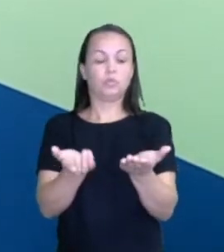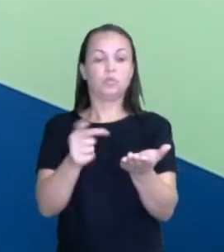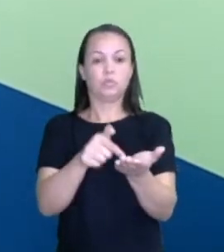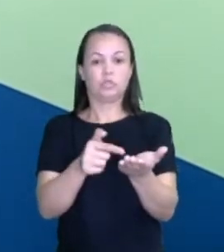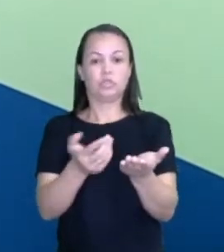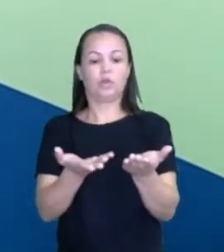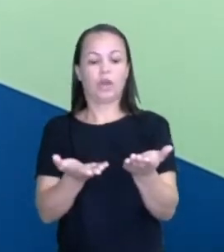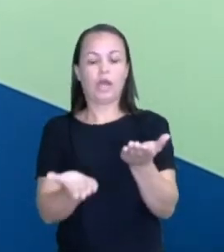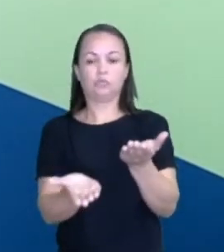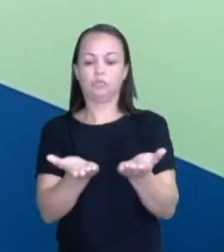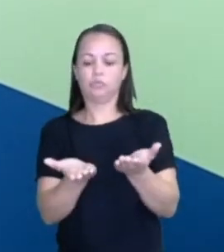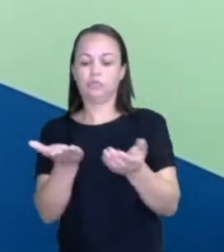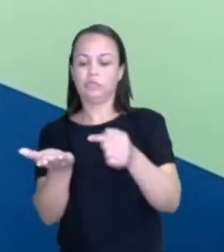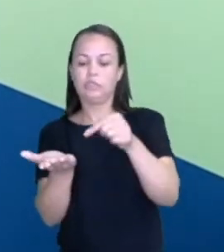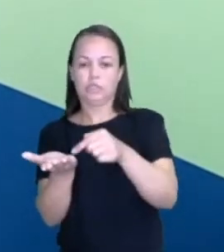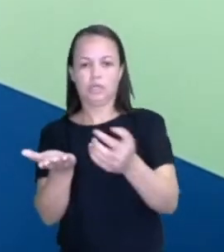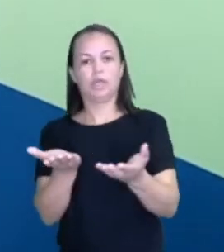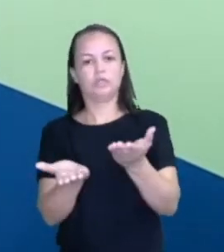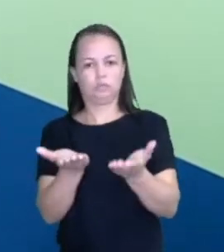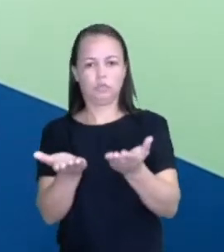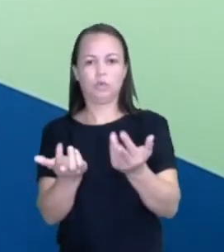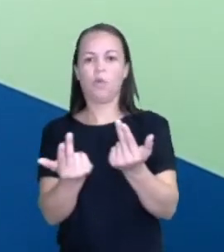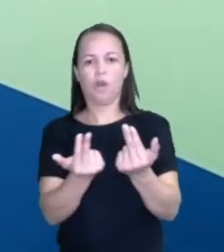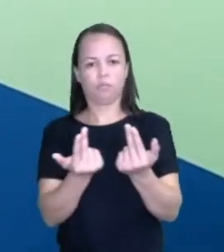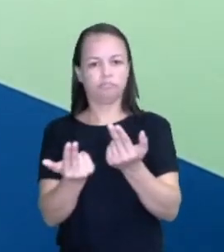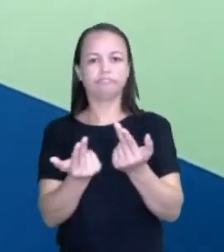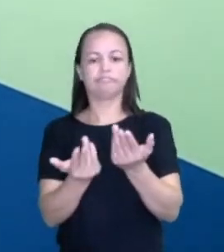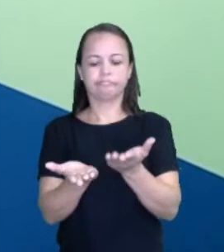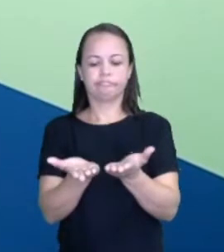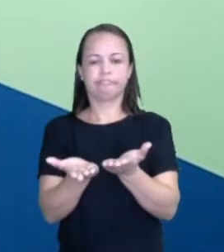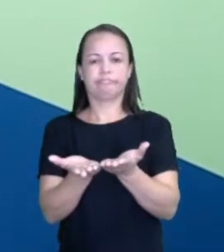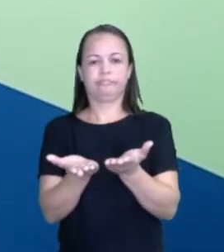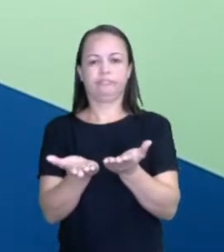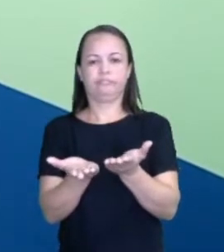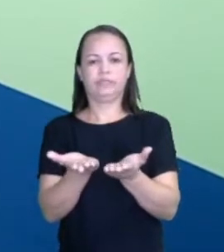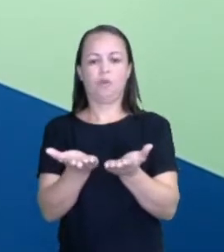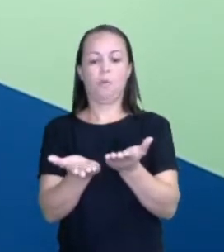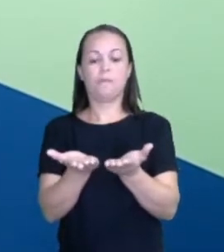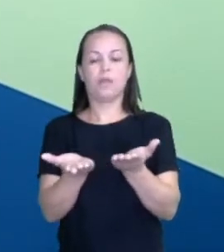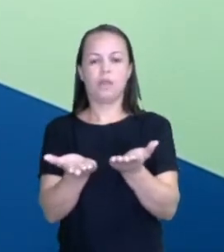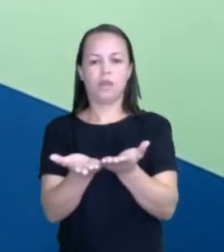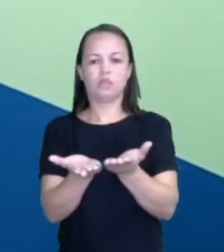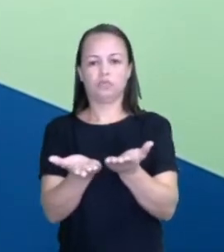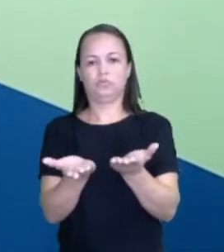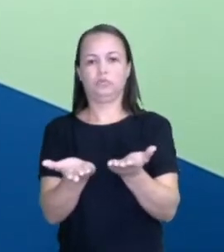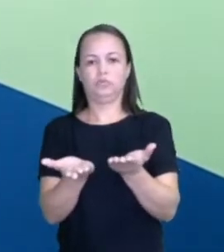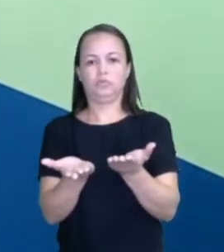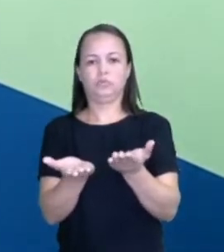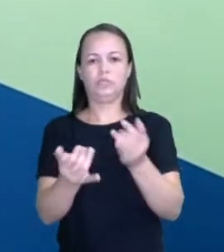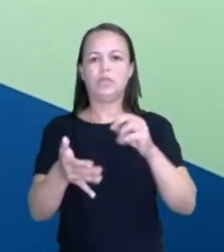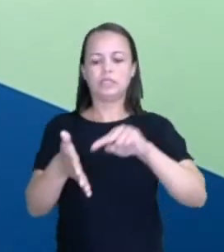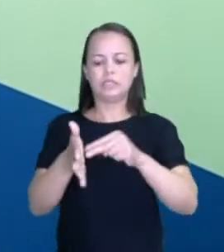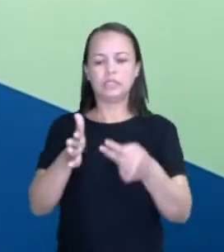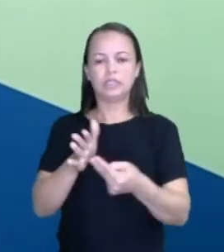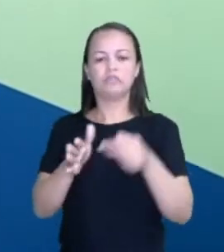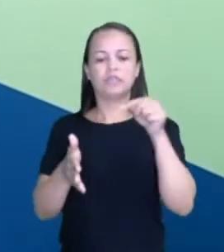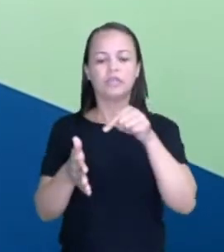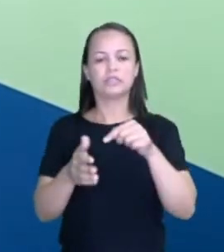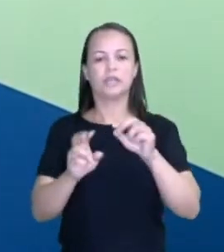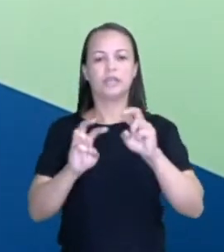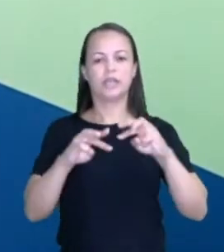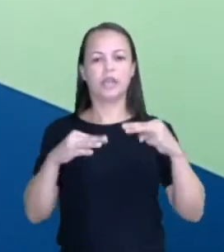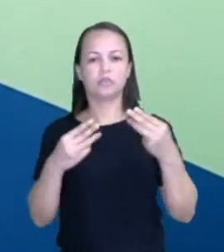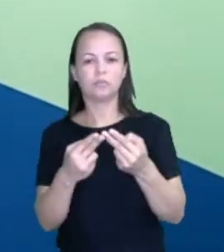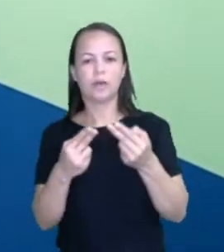é o mesmo peso do lado direito. Olha aí, ó, é o mesmo peso. Significa dizer que as massas